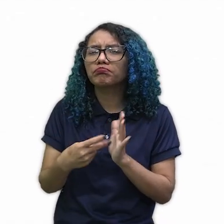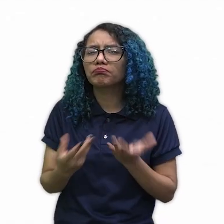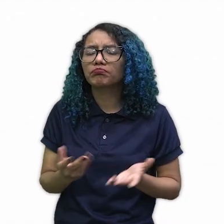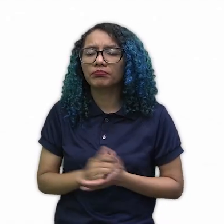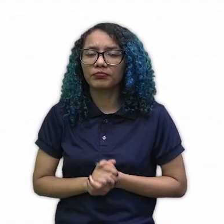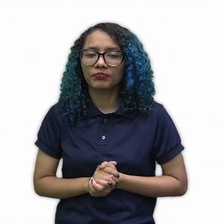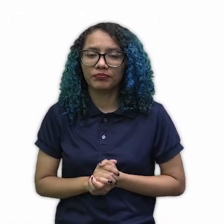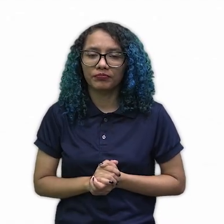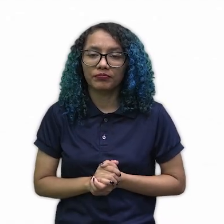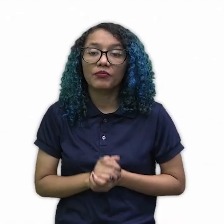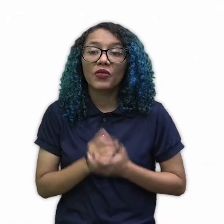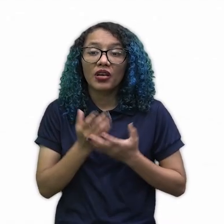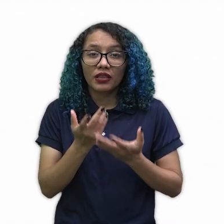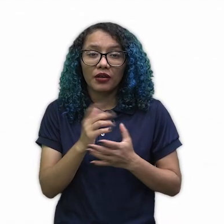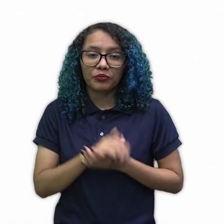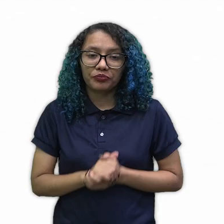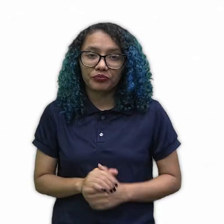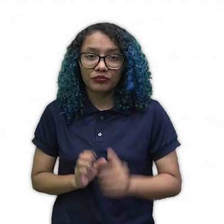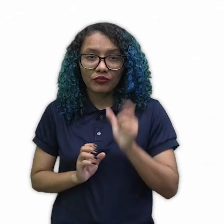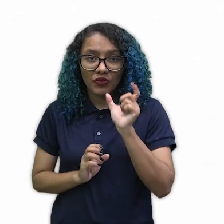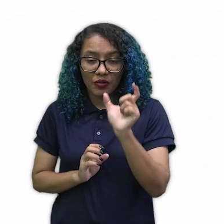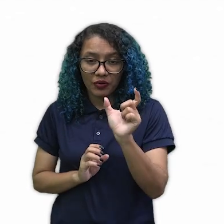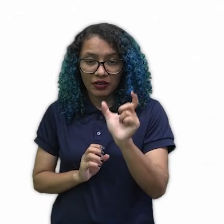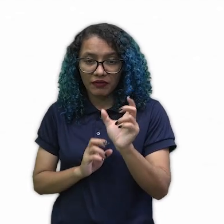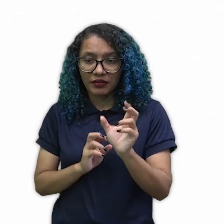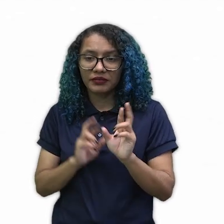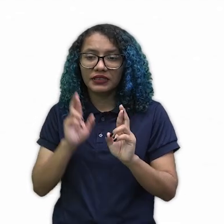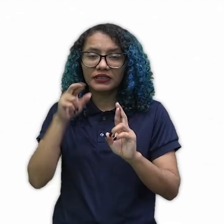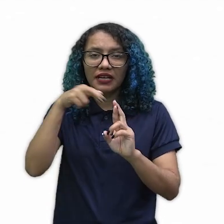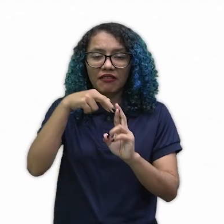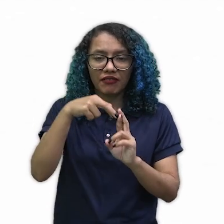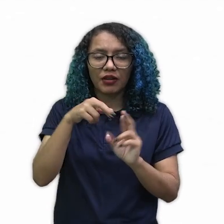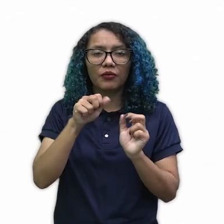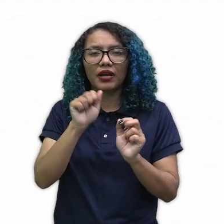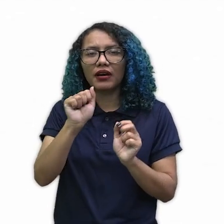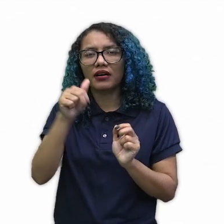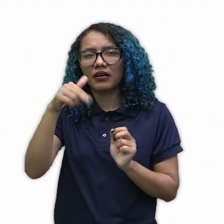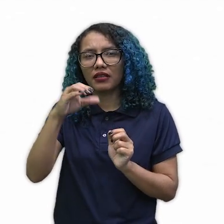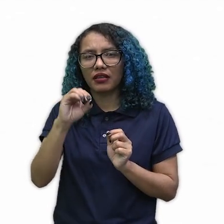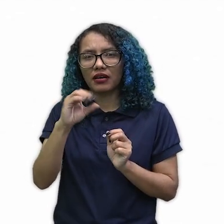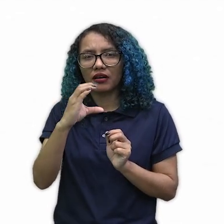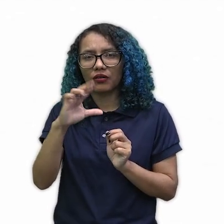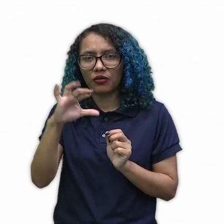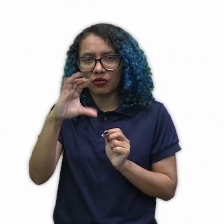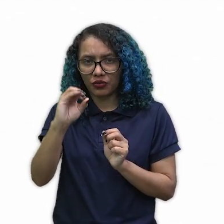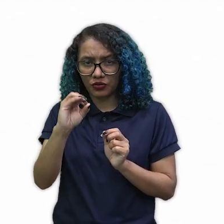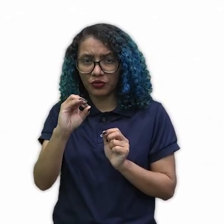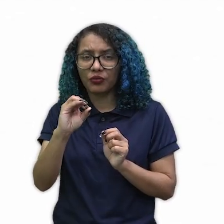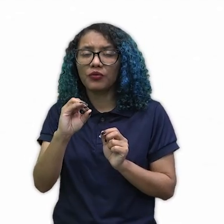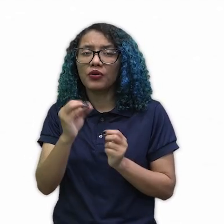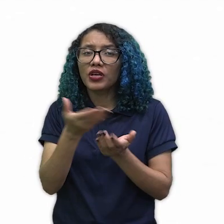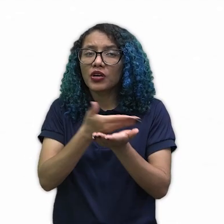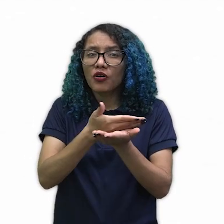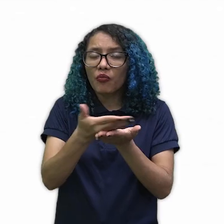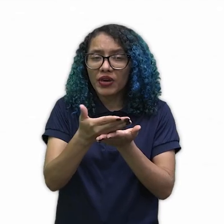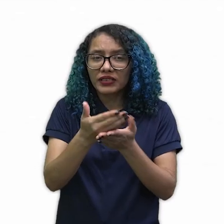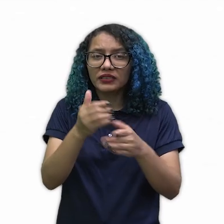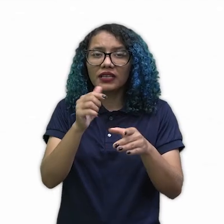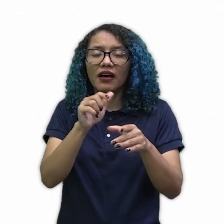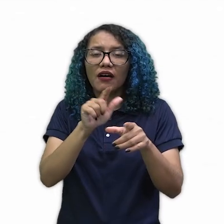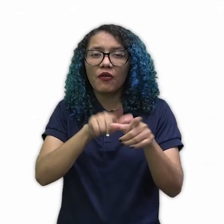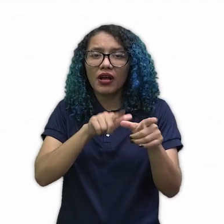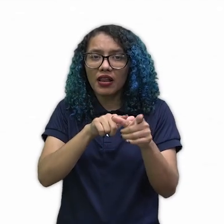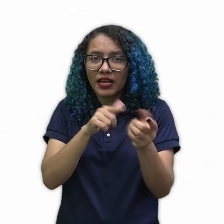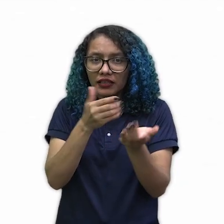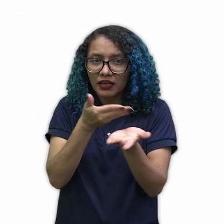BRICS é um acrônico, tá? Por que acrônico? Porque está pegando ali os inícios das palavras ali que são